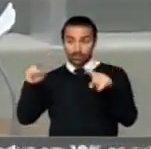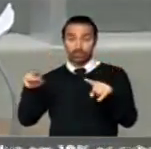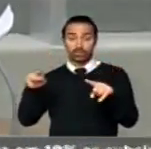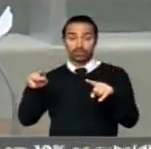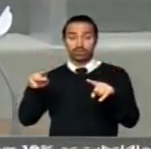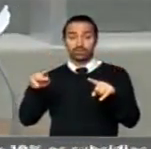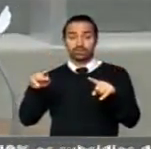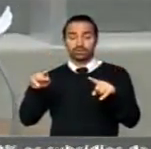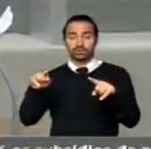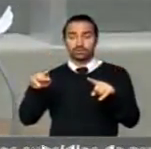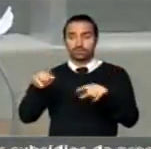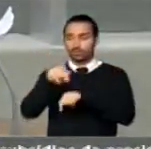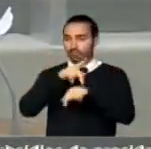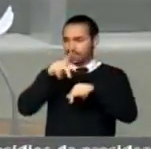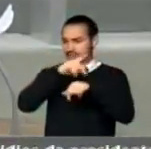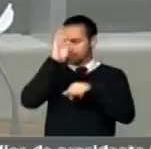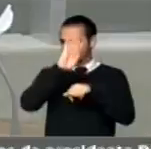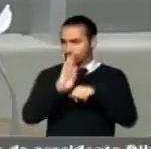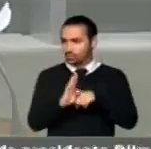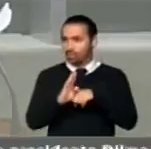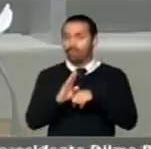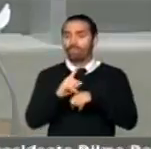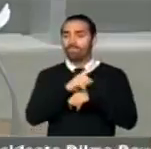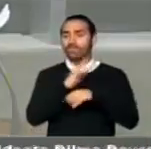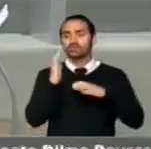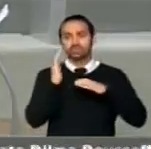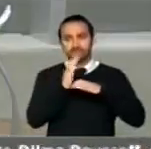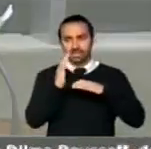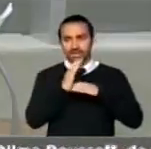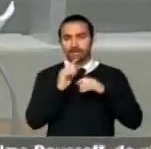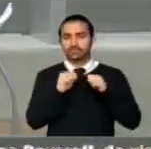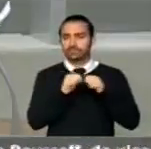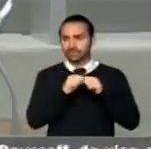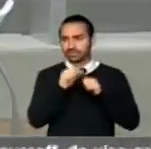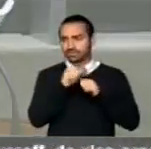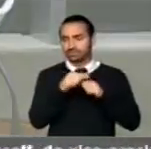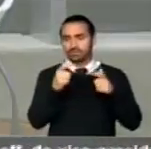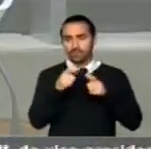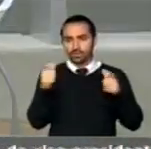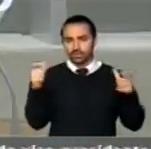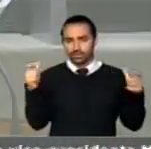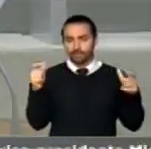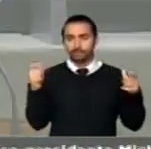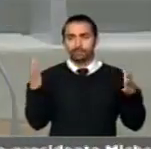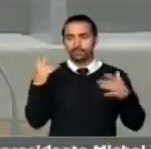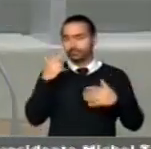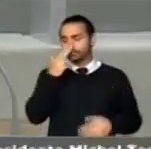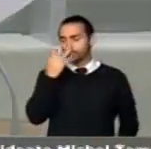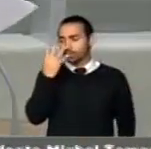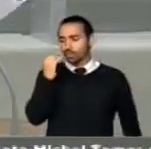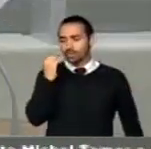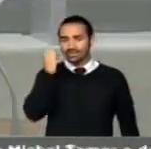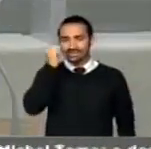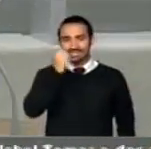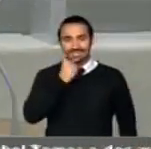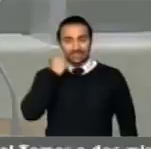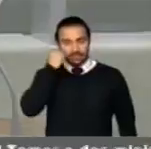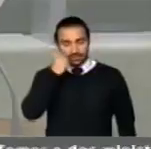a soberania nacional pelo Senado brasileiro, na sua maioria. Cerca de 40